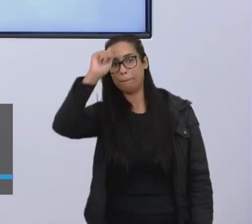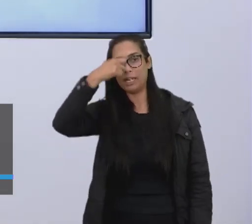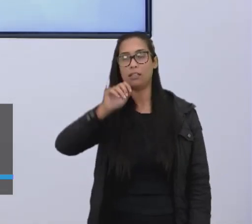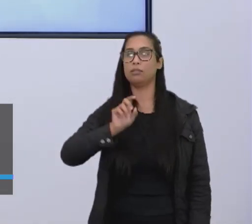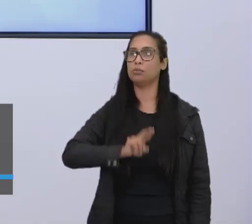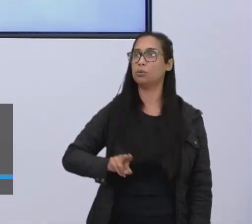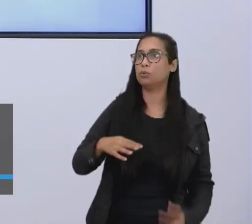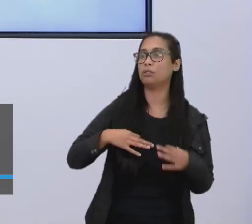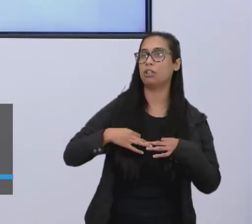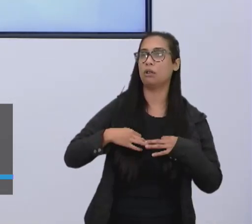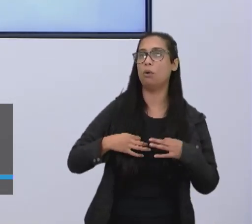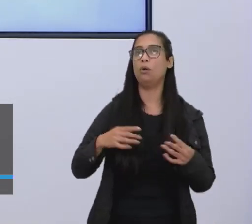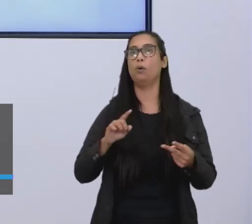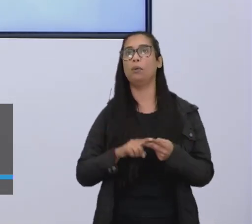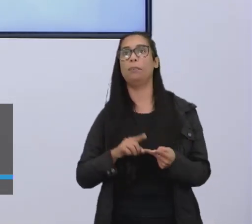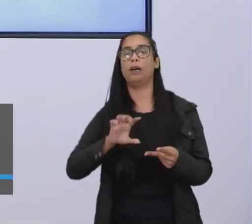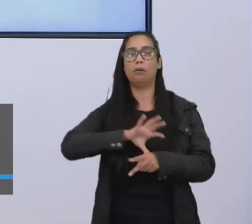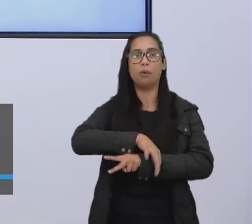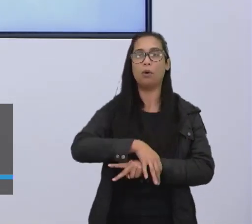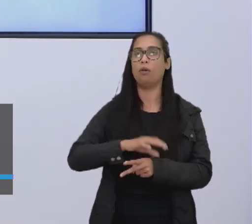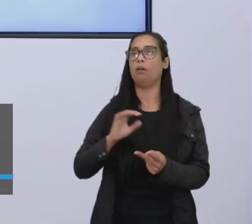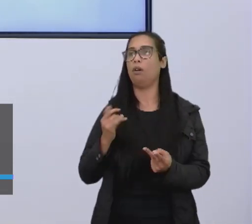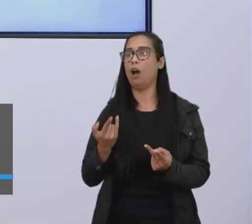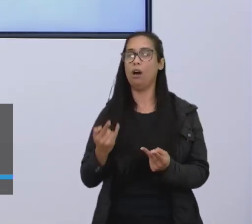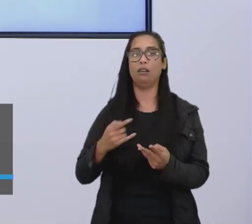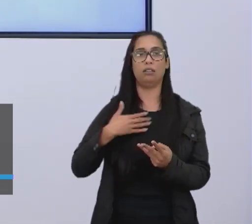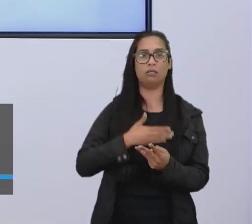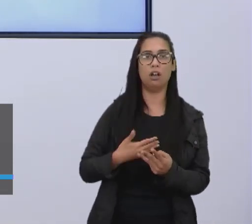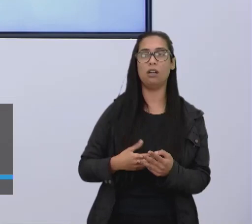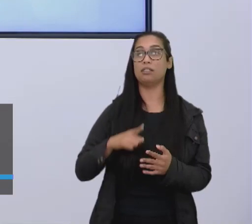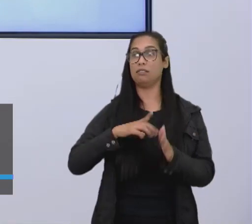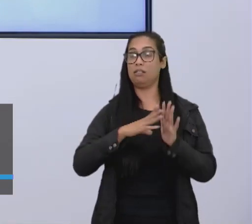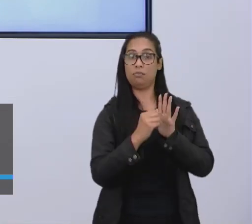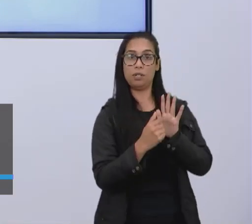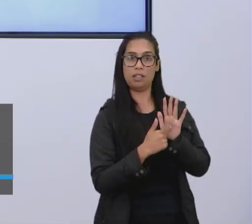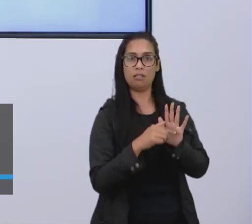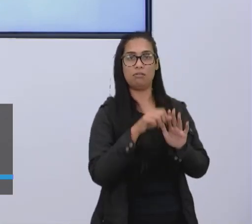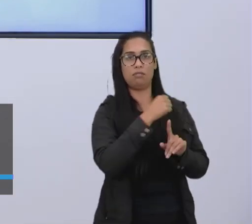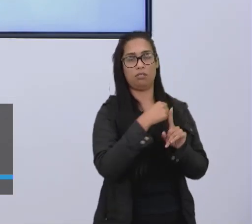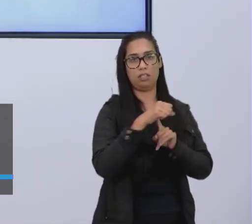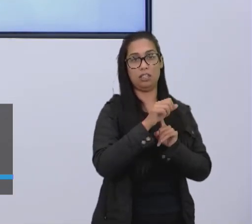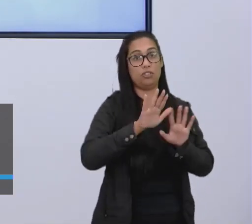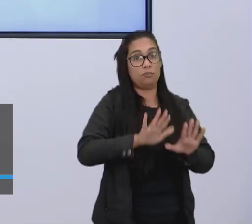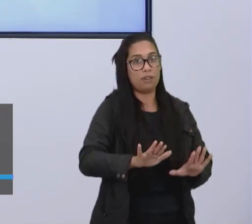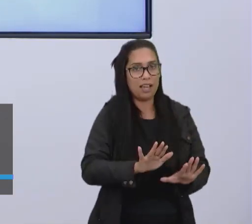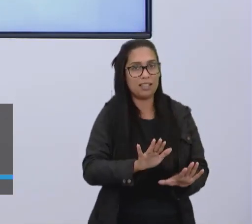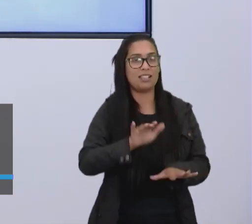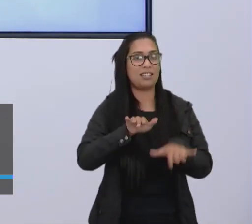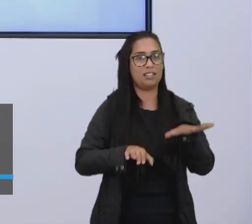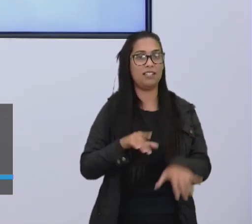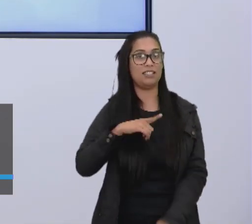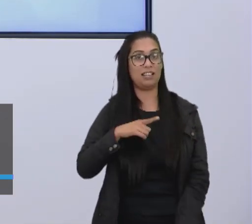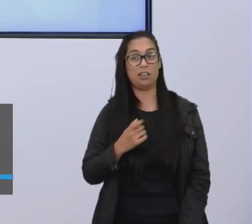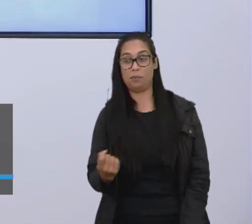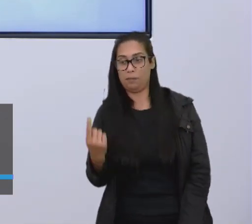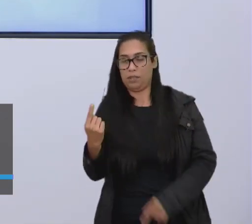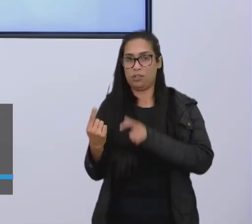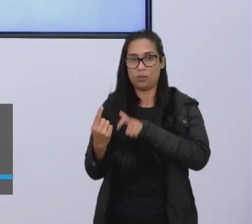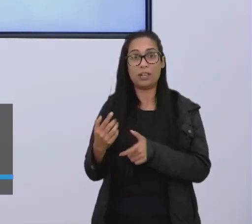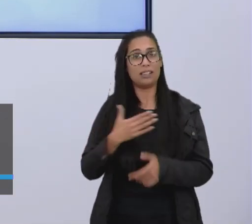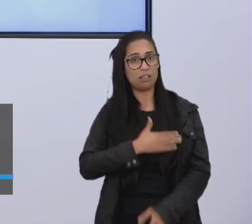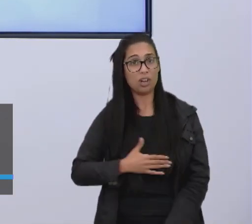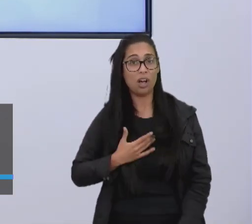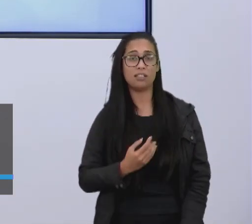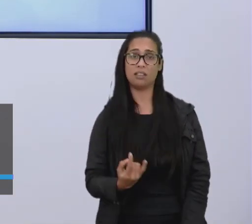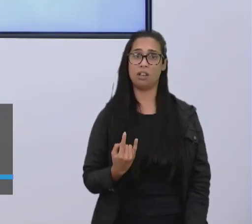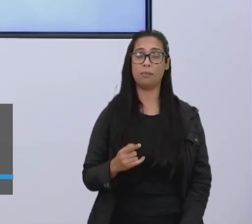possíveis e imaginárias no universo. Mas é você estigmatizar que todas as pessoas são desse tipo. Ou, por exemplo,